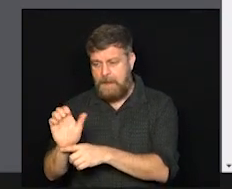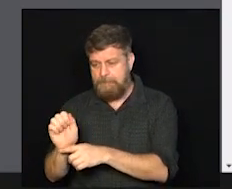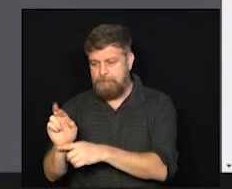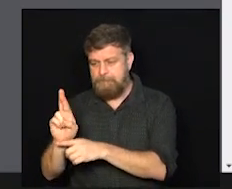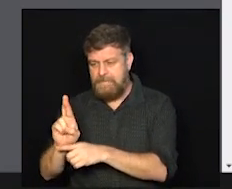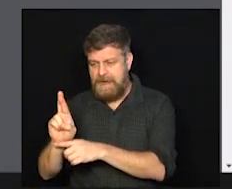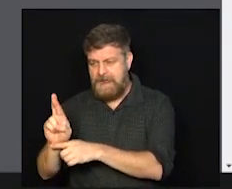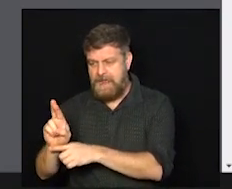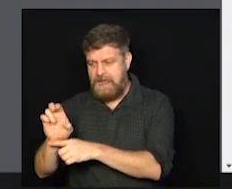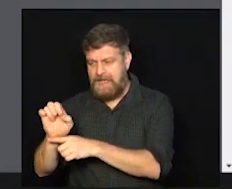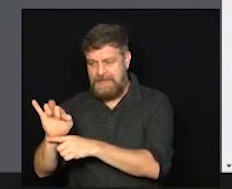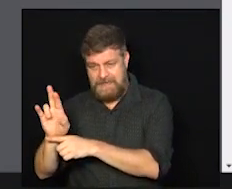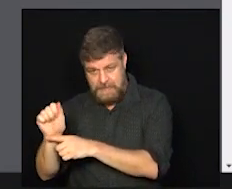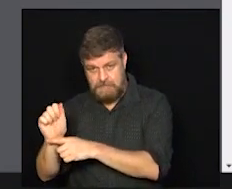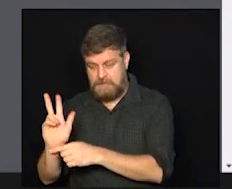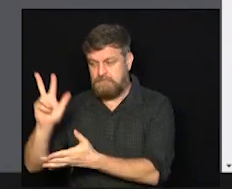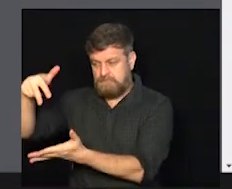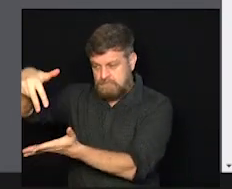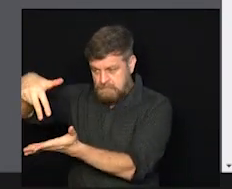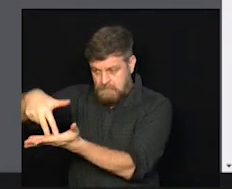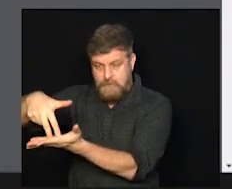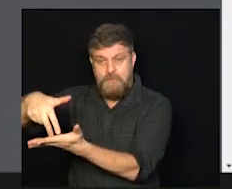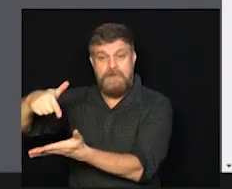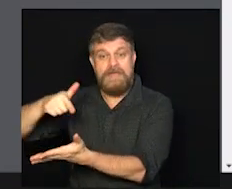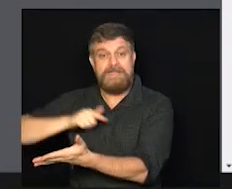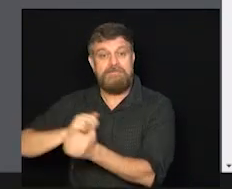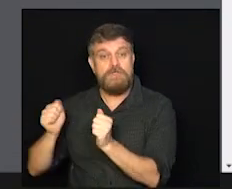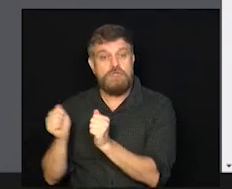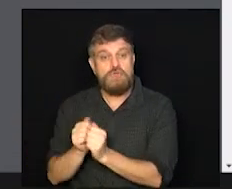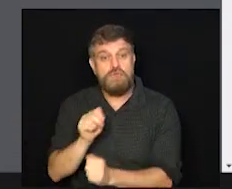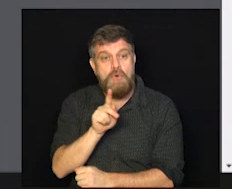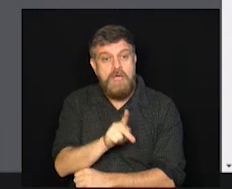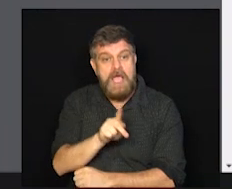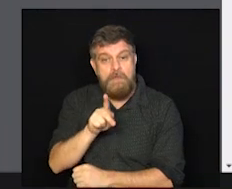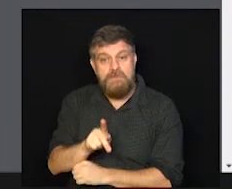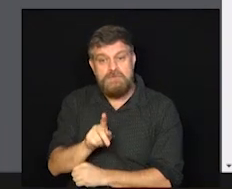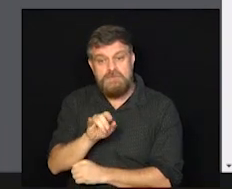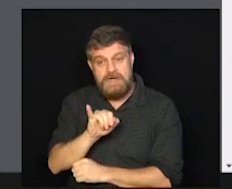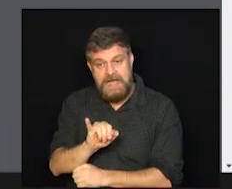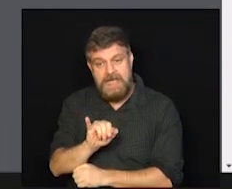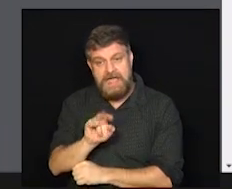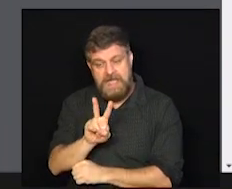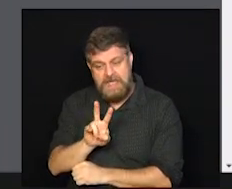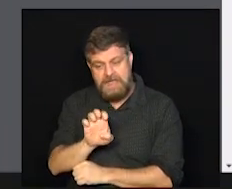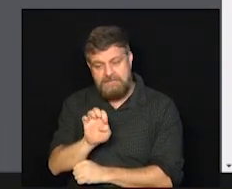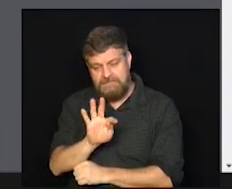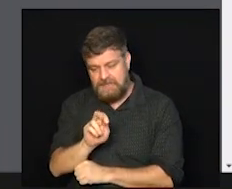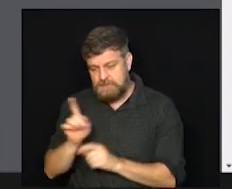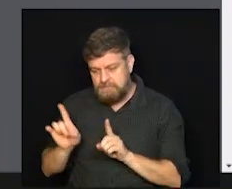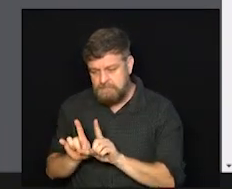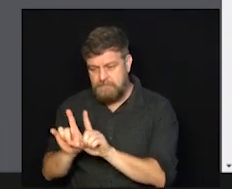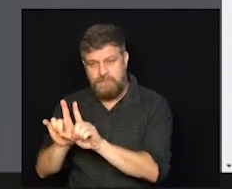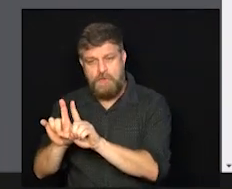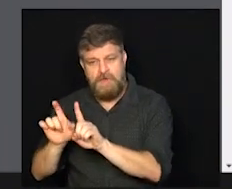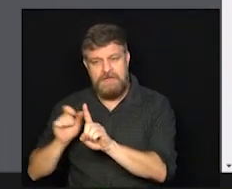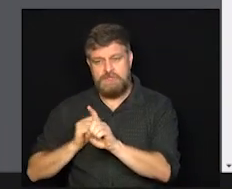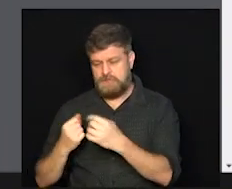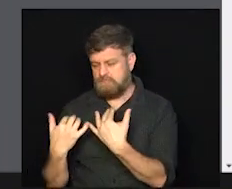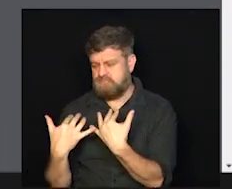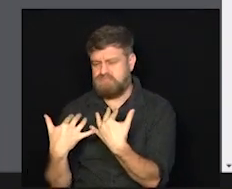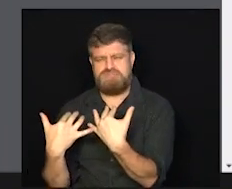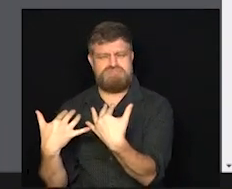a ousadia de levar à frente, colocou a editora Santuário para que pudesse colaborar, e também a presença de tantos